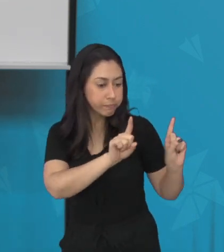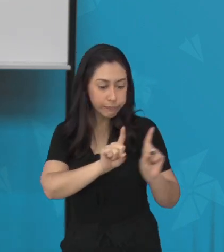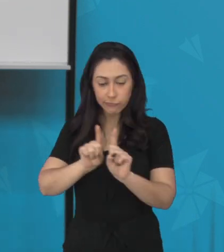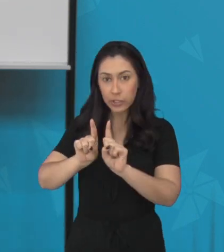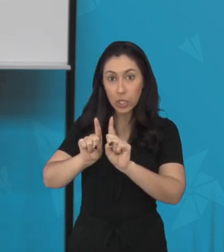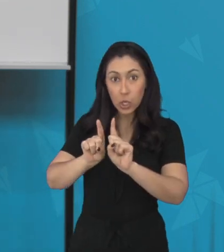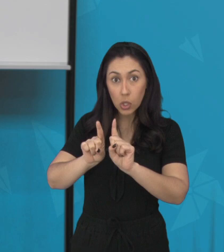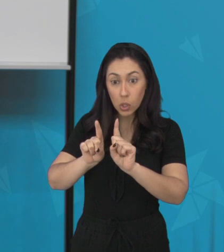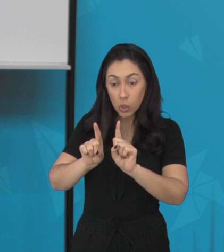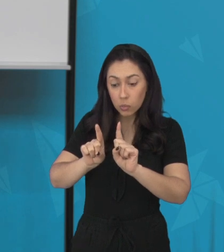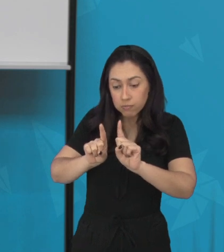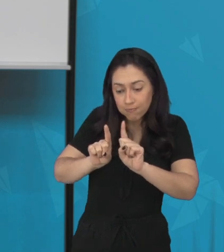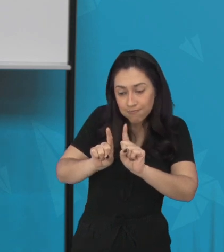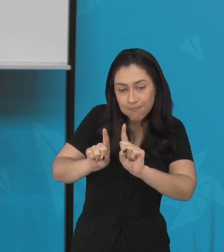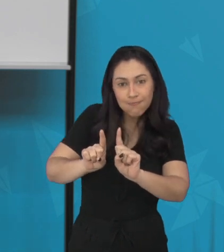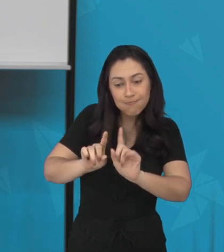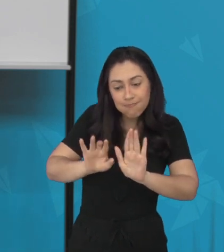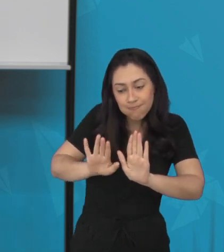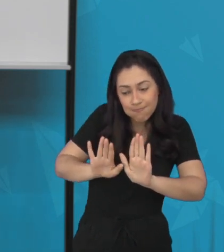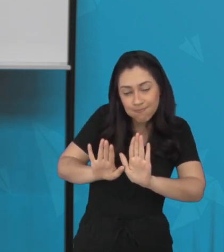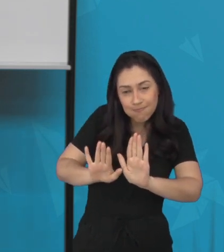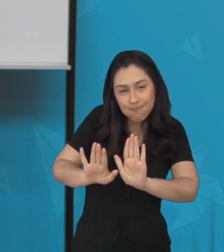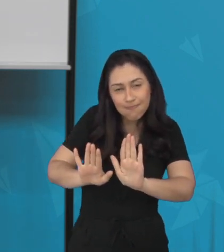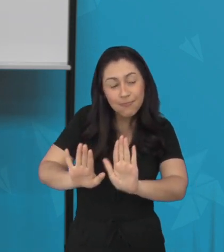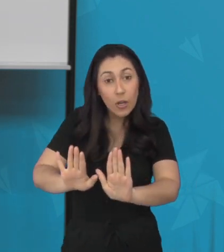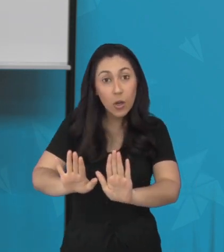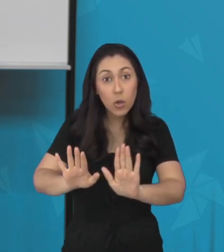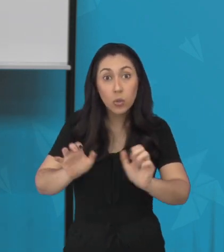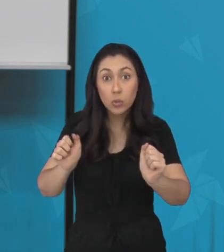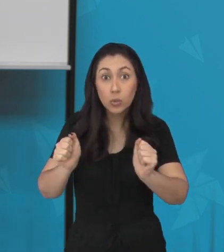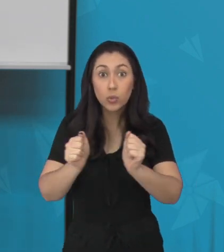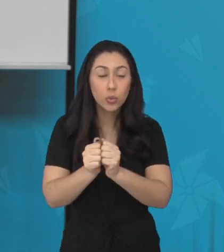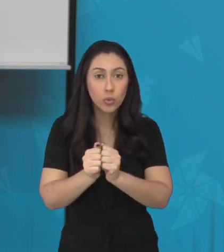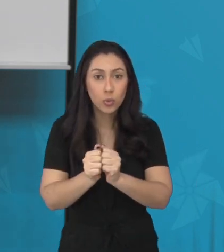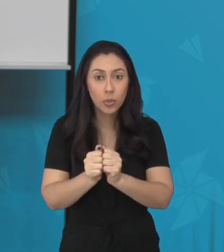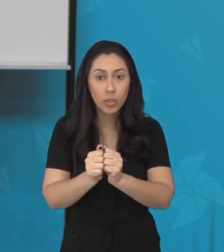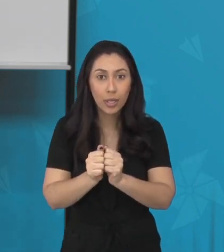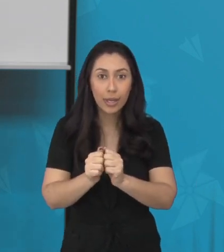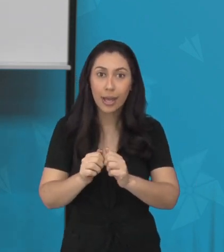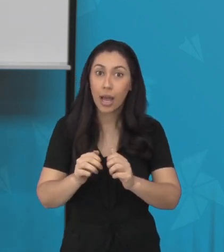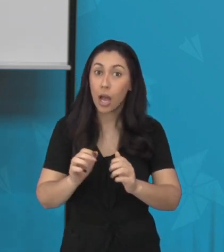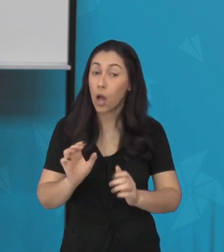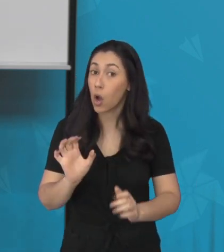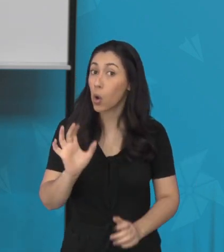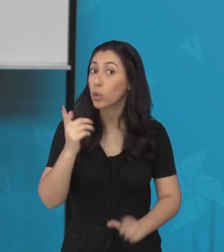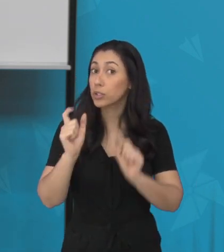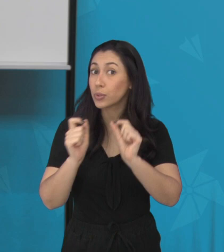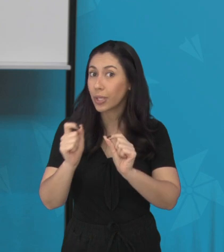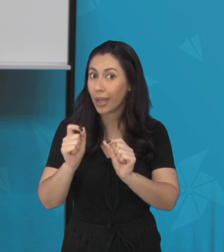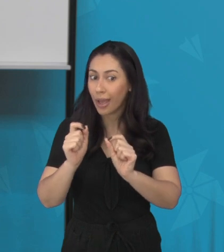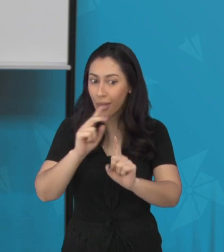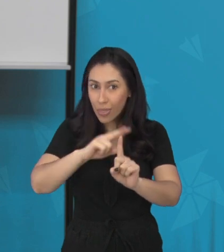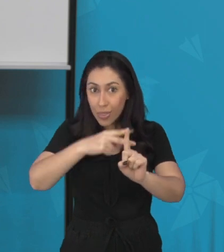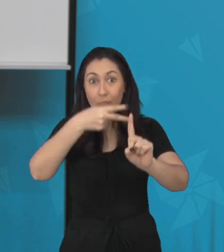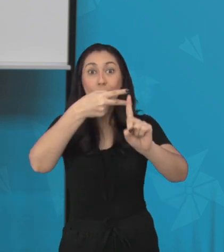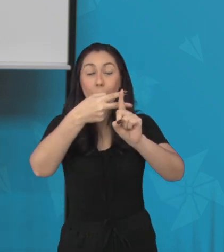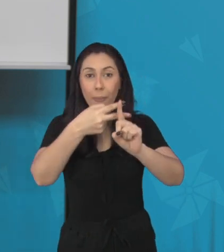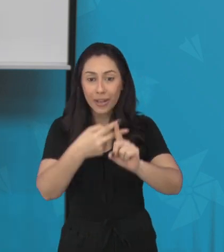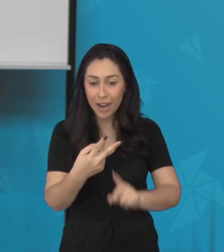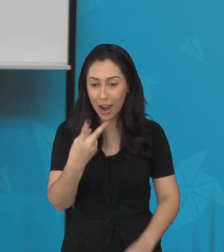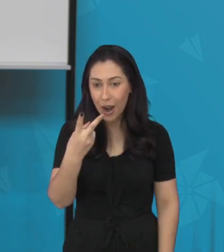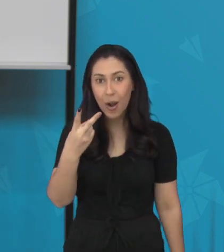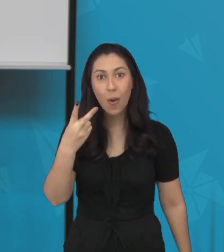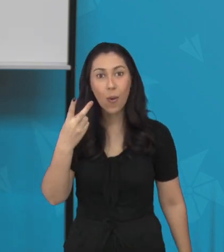vem e nós começamos a aplicar a força juntos, tá certo? Quando a gente aplica a força junto, a nossa força somada atinge